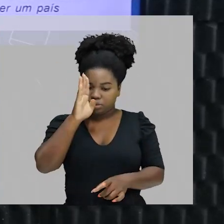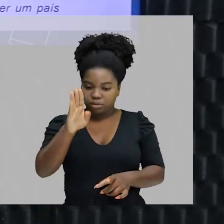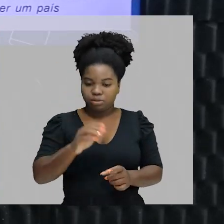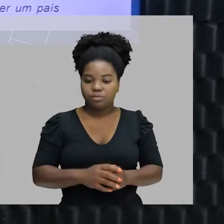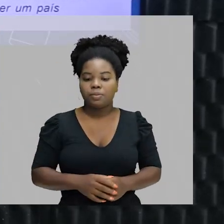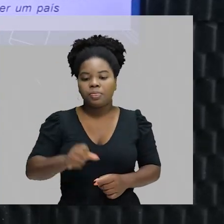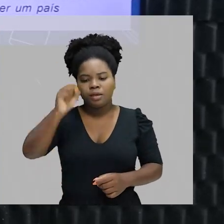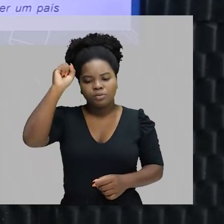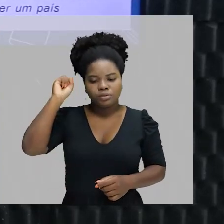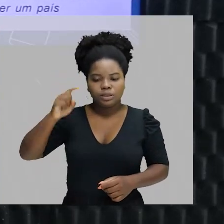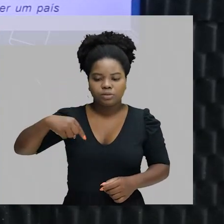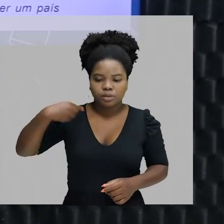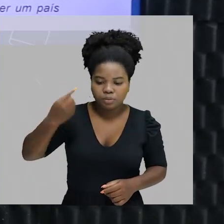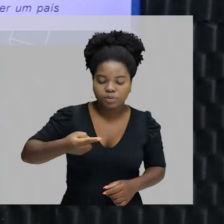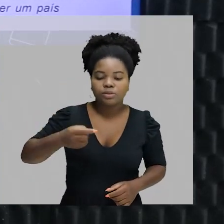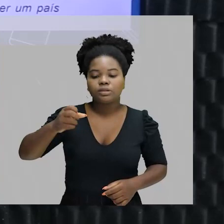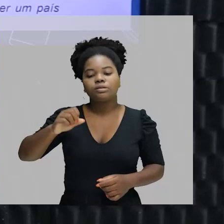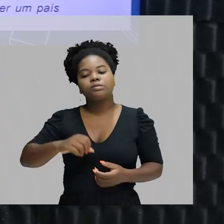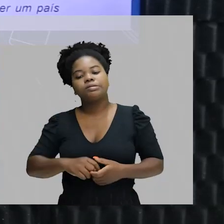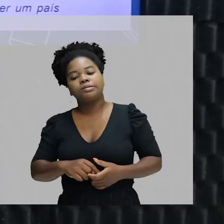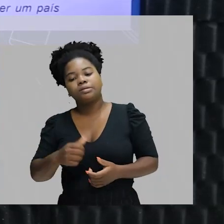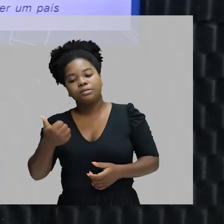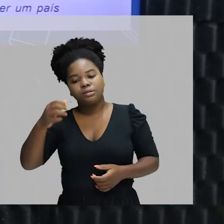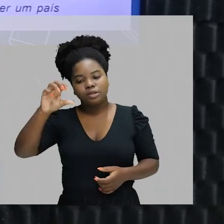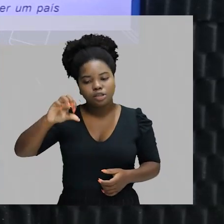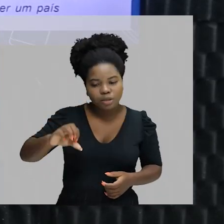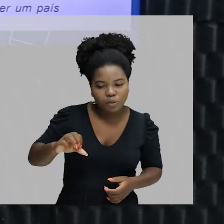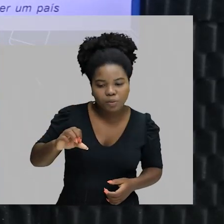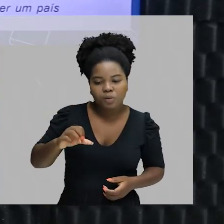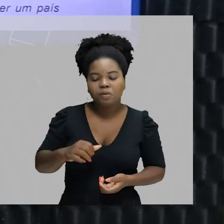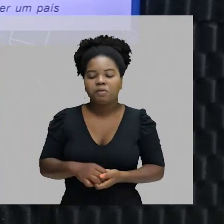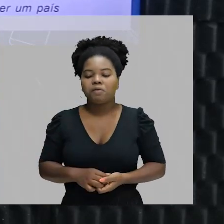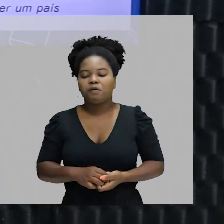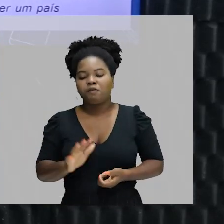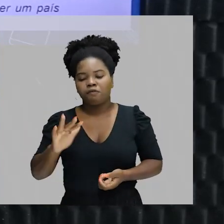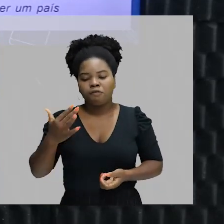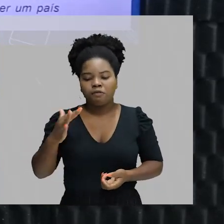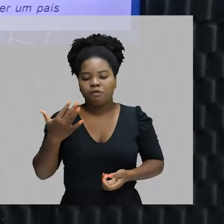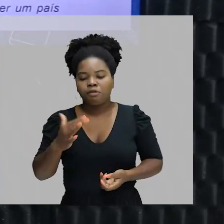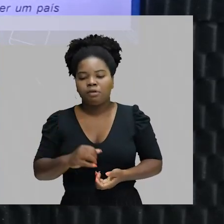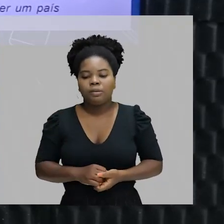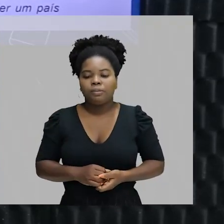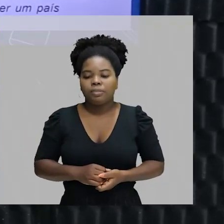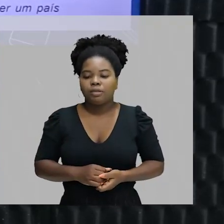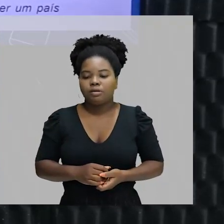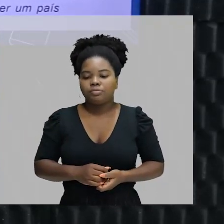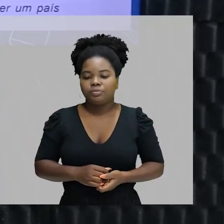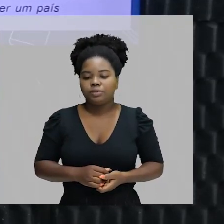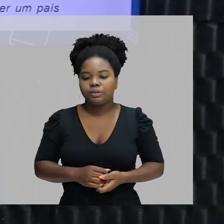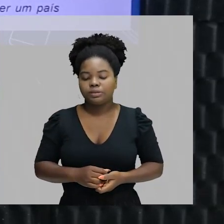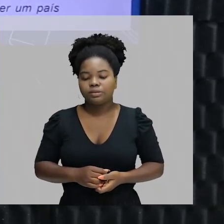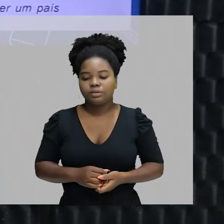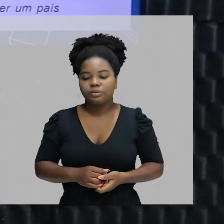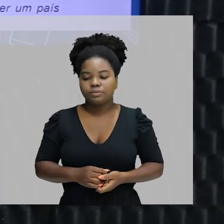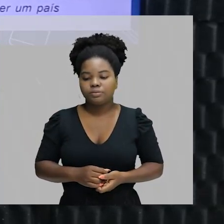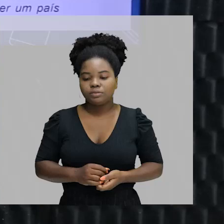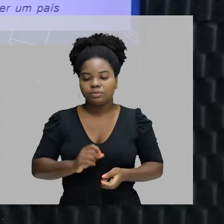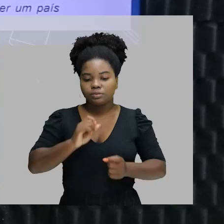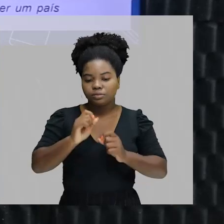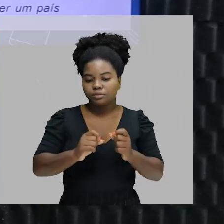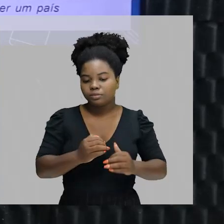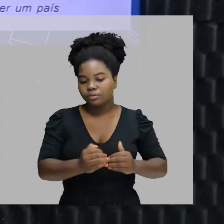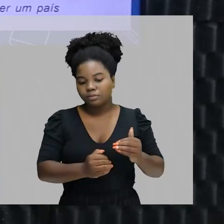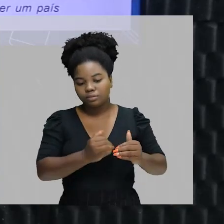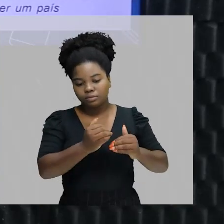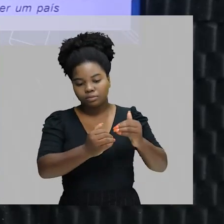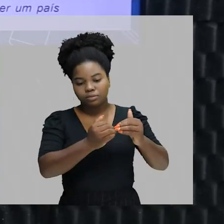no século anterior, no século, por exemplo, XIX, né, onde nós vamos ter ali, no século XVIII também, nós já vamos ter um